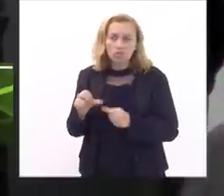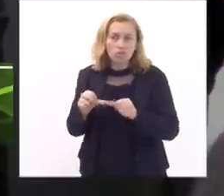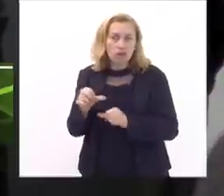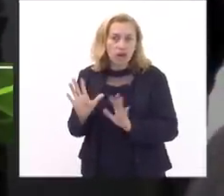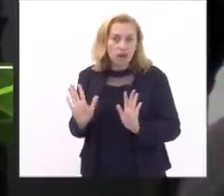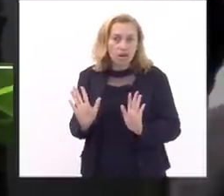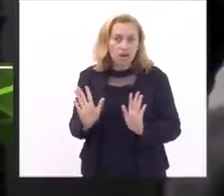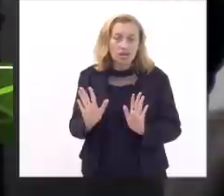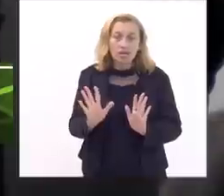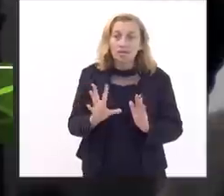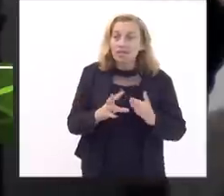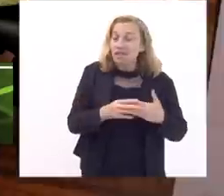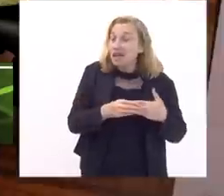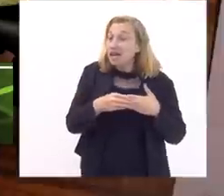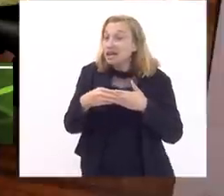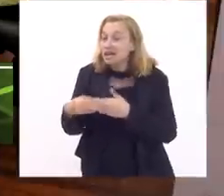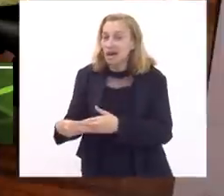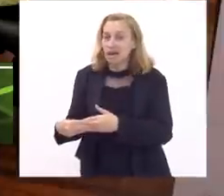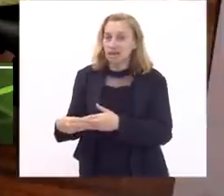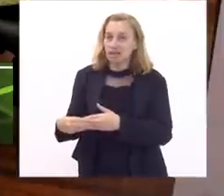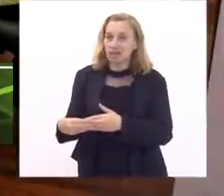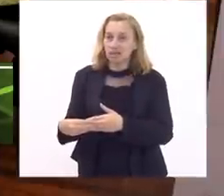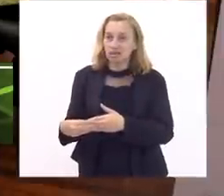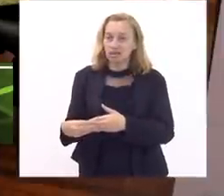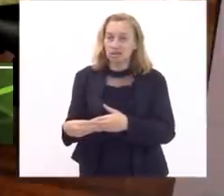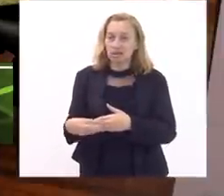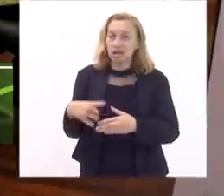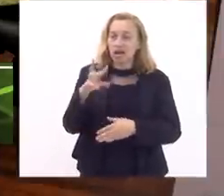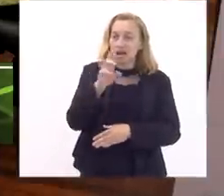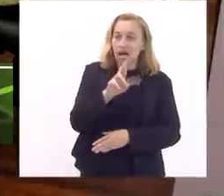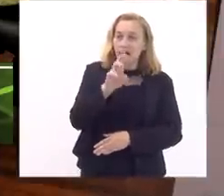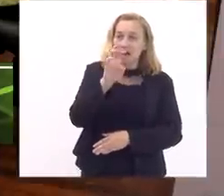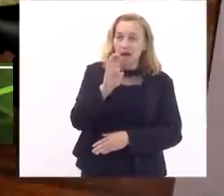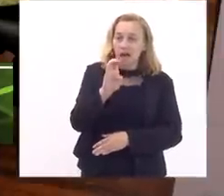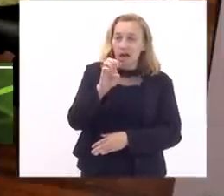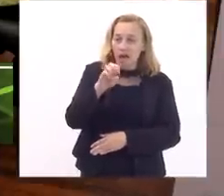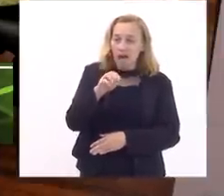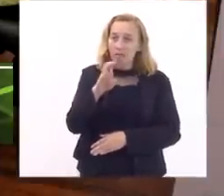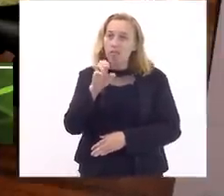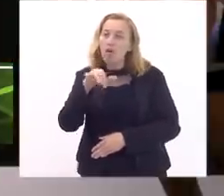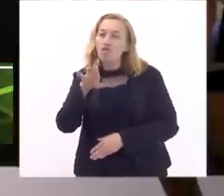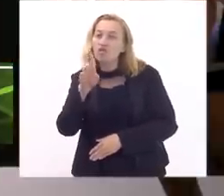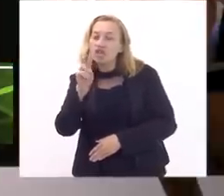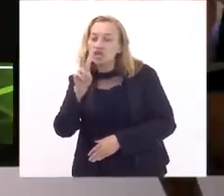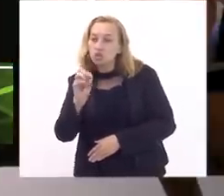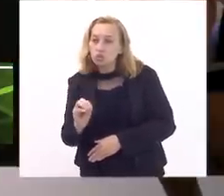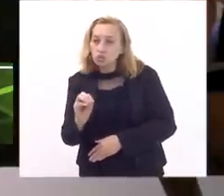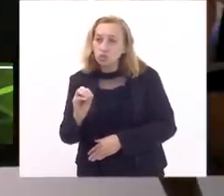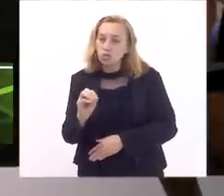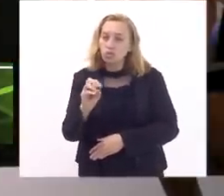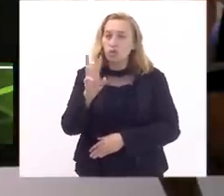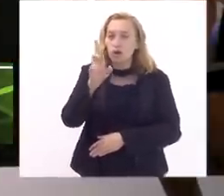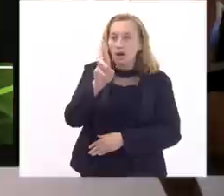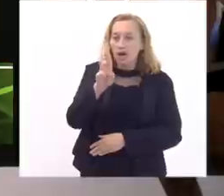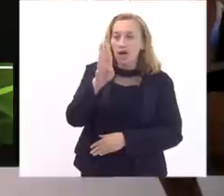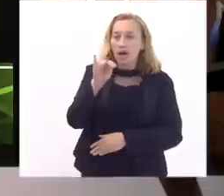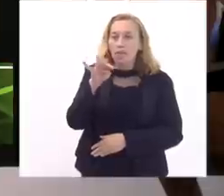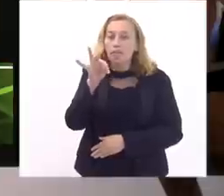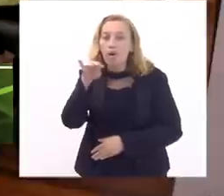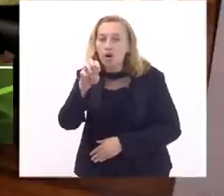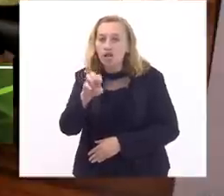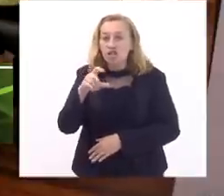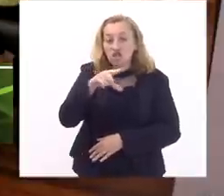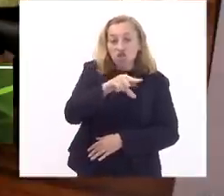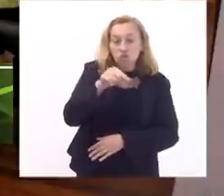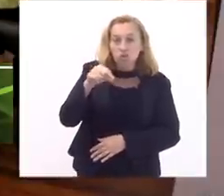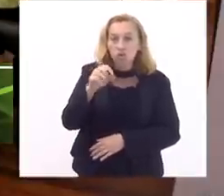Será removido, querido. Ele não diz que será removido por reboque escolhido pelo Estado. Mas não estou